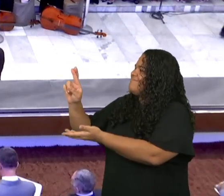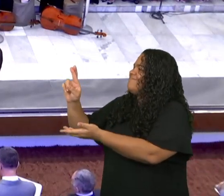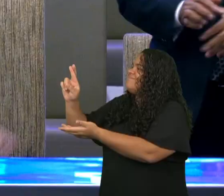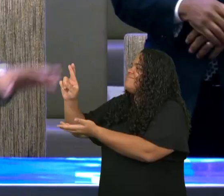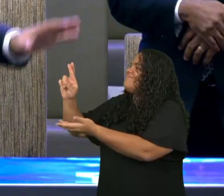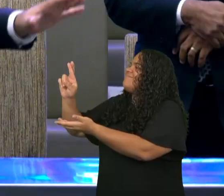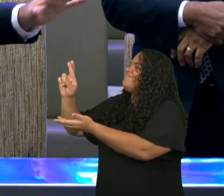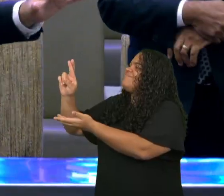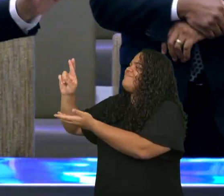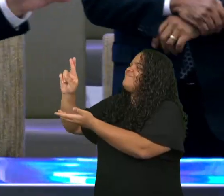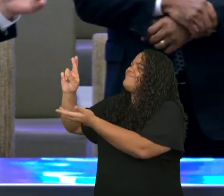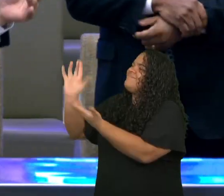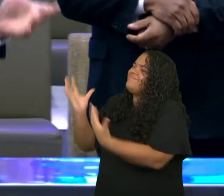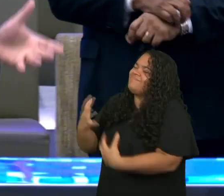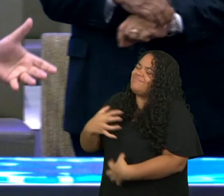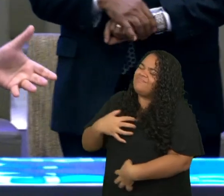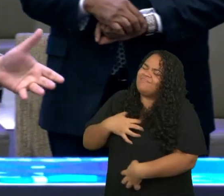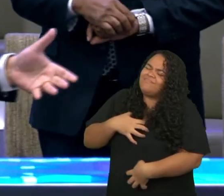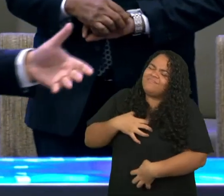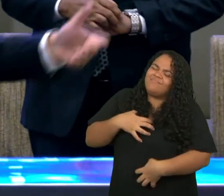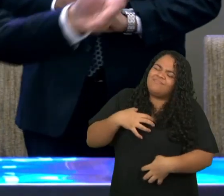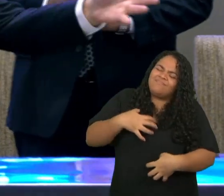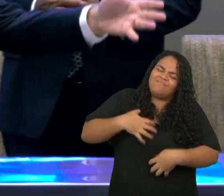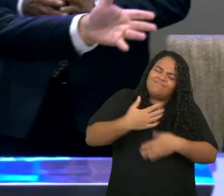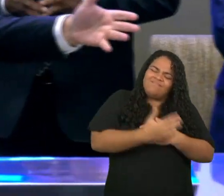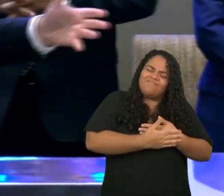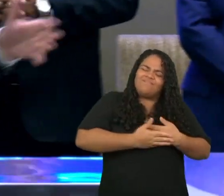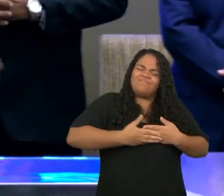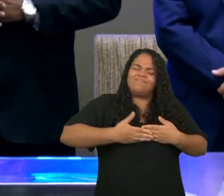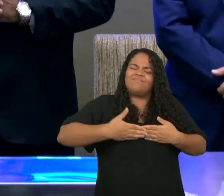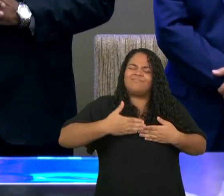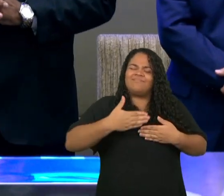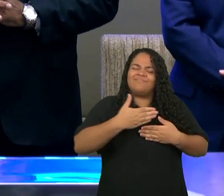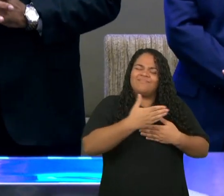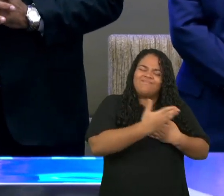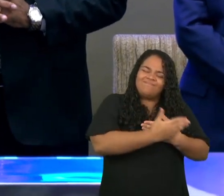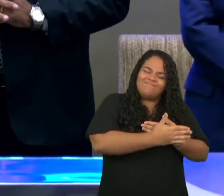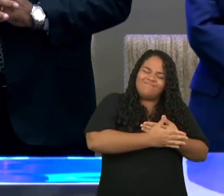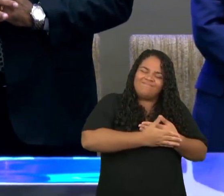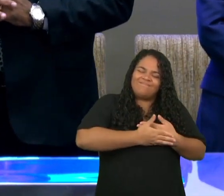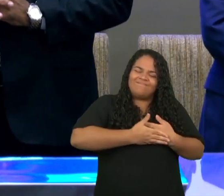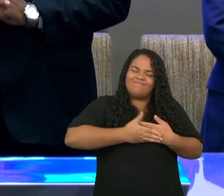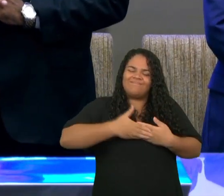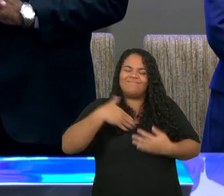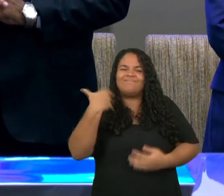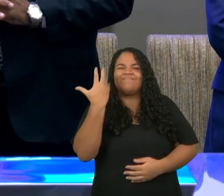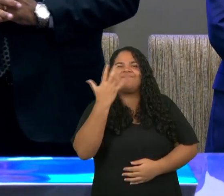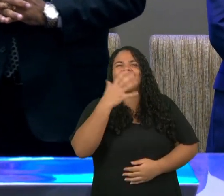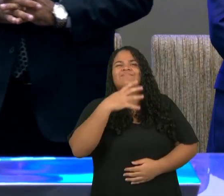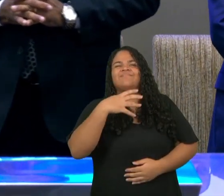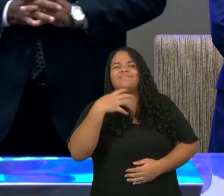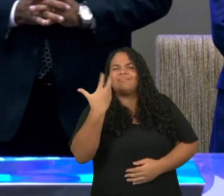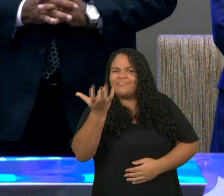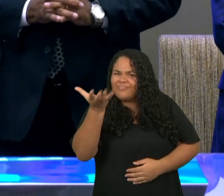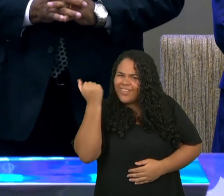Oh, com unção, com suavidade. Não vá na frente. Tem mais alguém